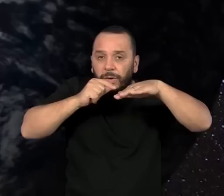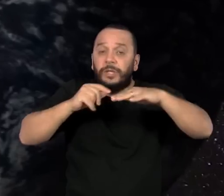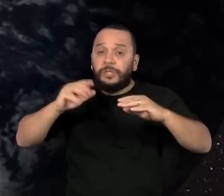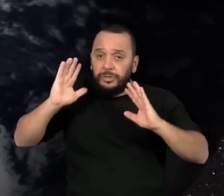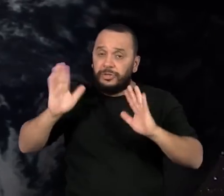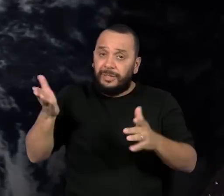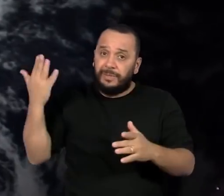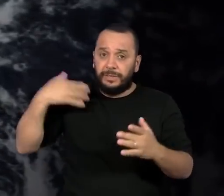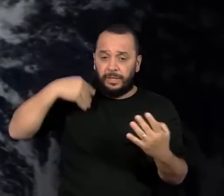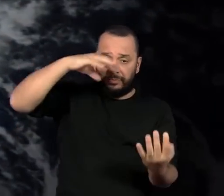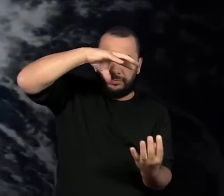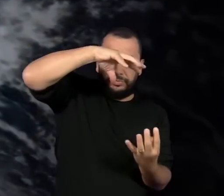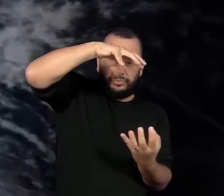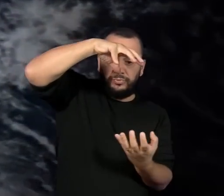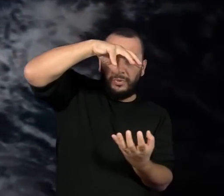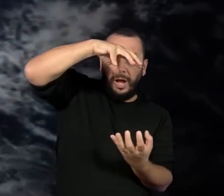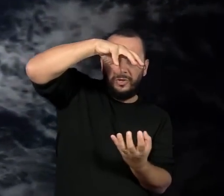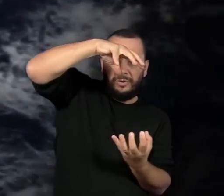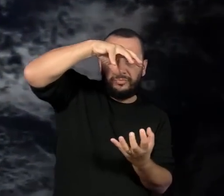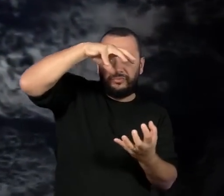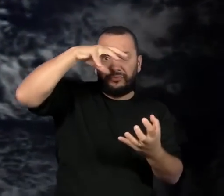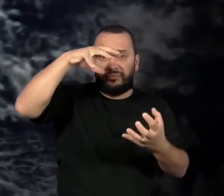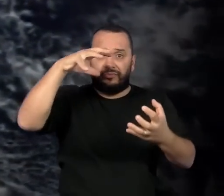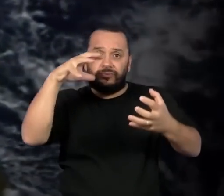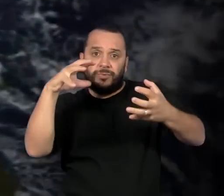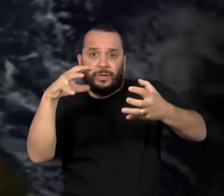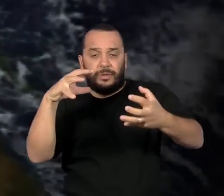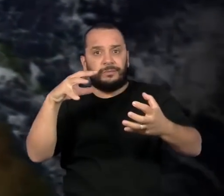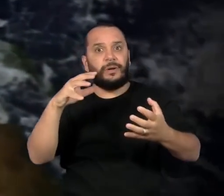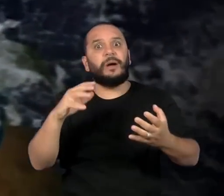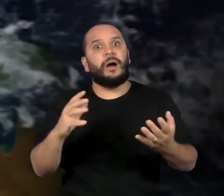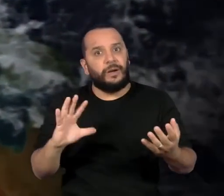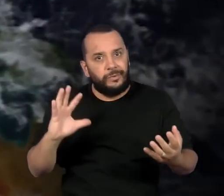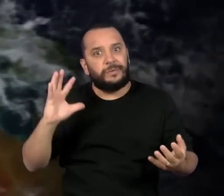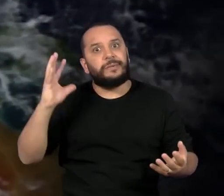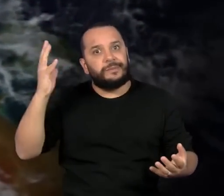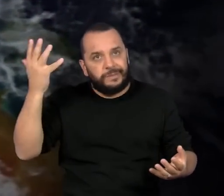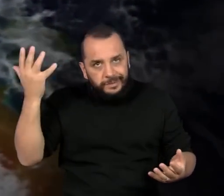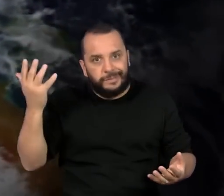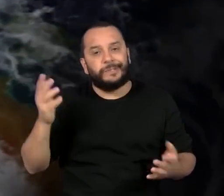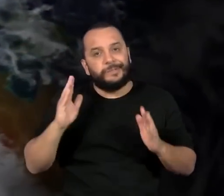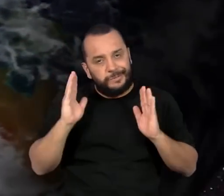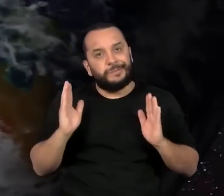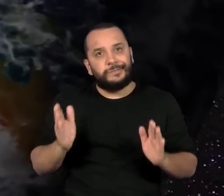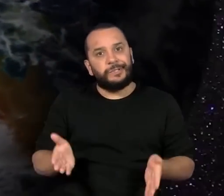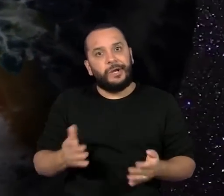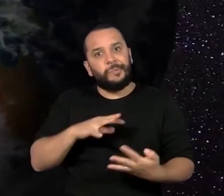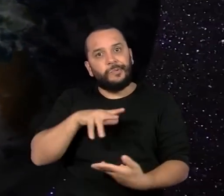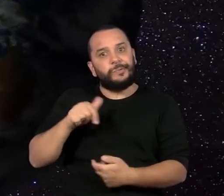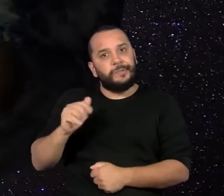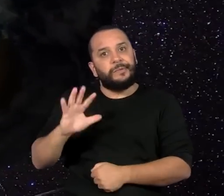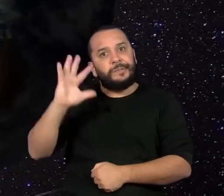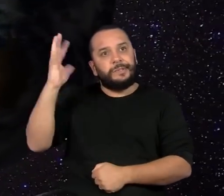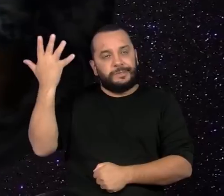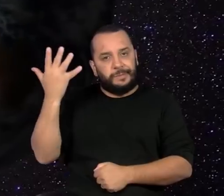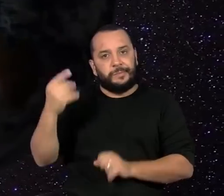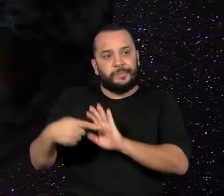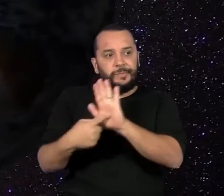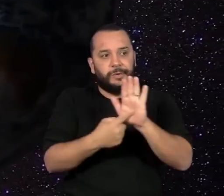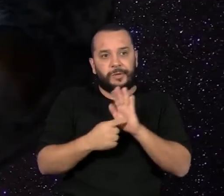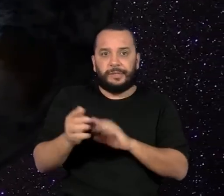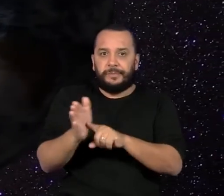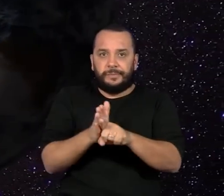planeta, o ser humano teve a capacidade de deslocar o polo geográfico do planeta. É o que